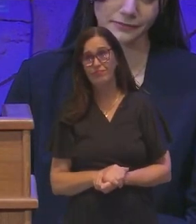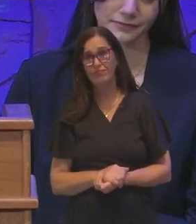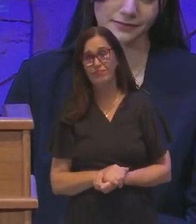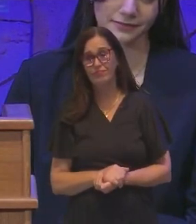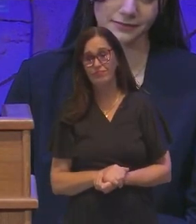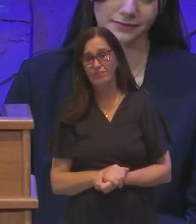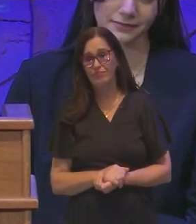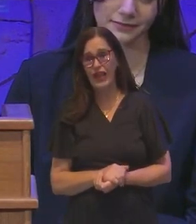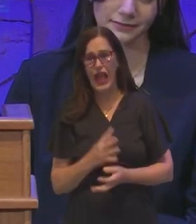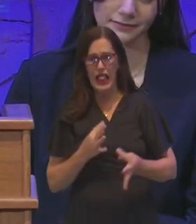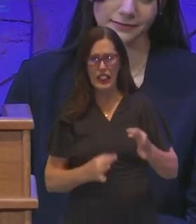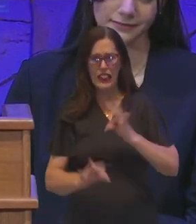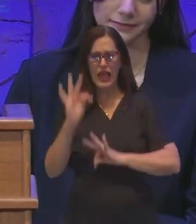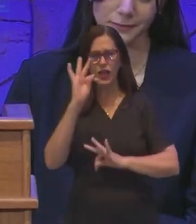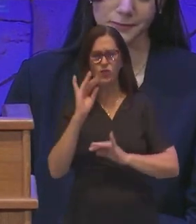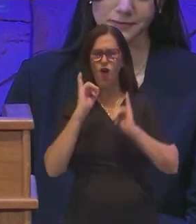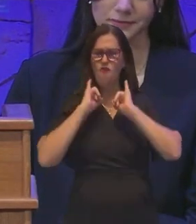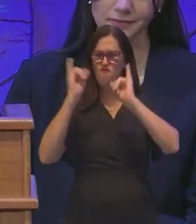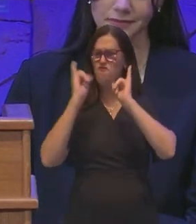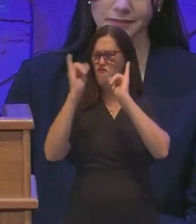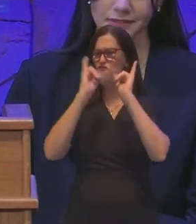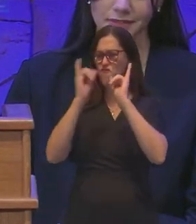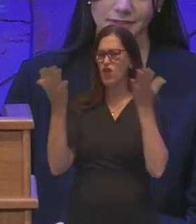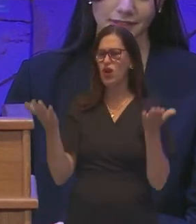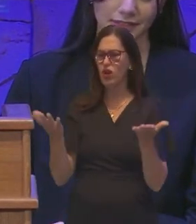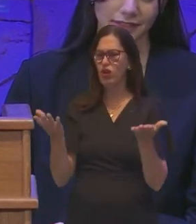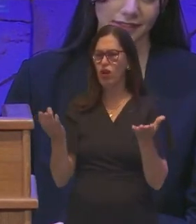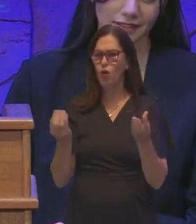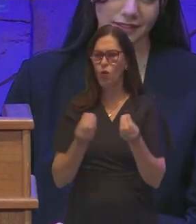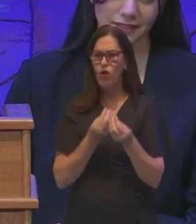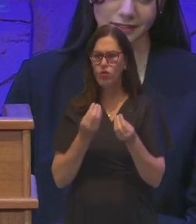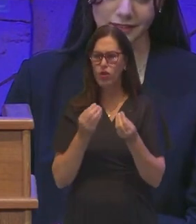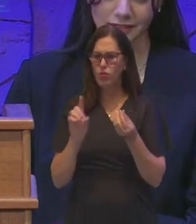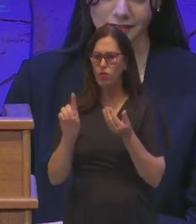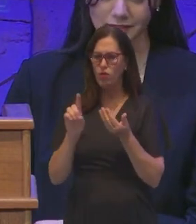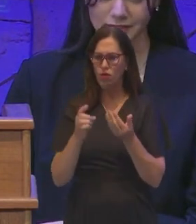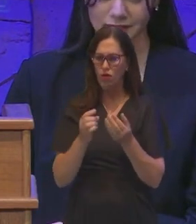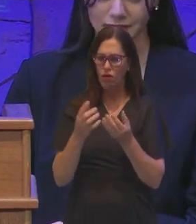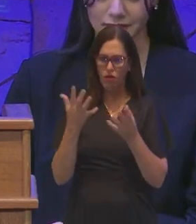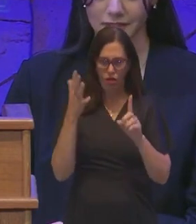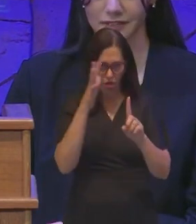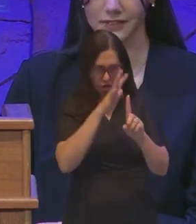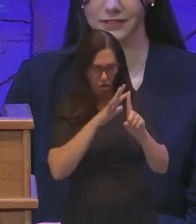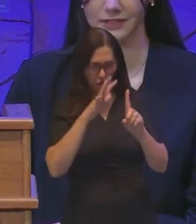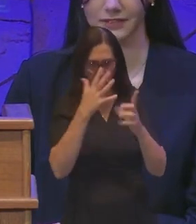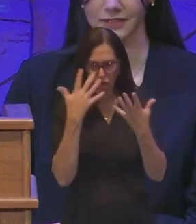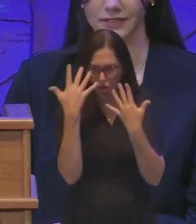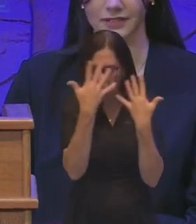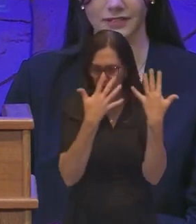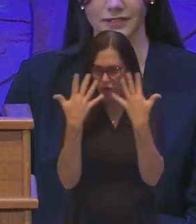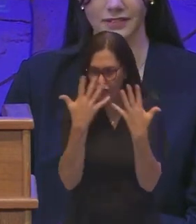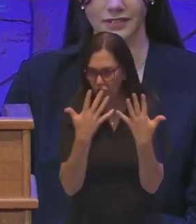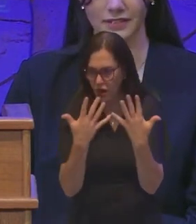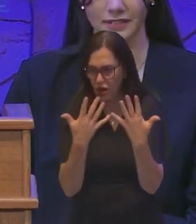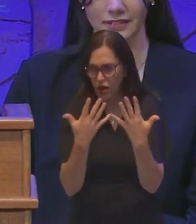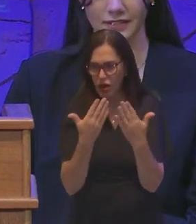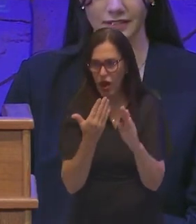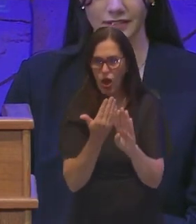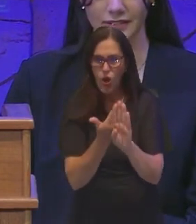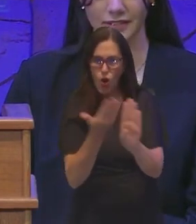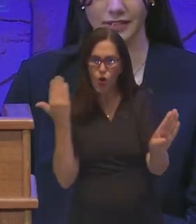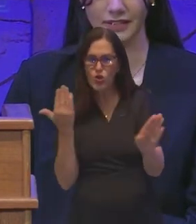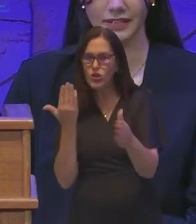a tecnologia, a informação, como tem nos afastado dessa meditação na palavra.